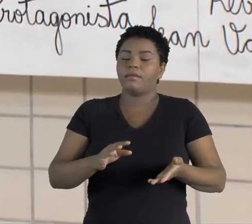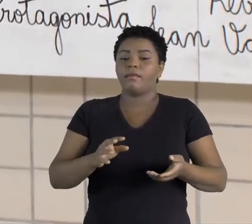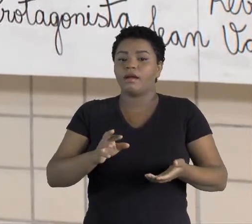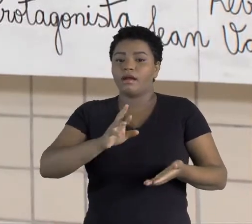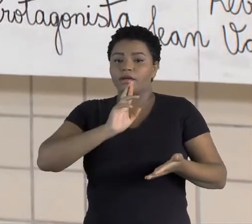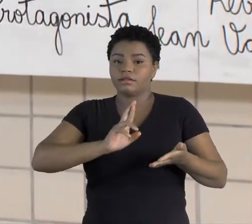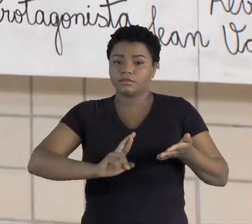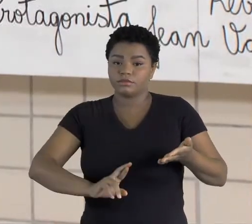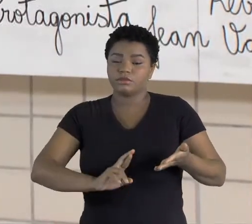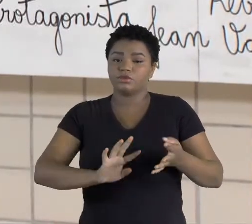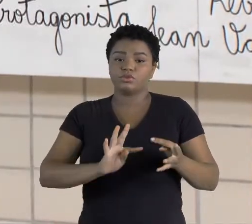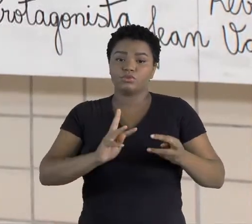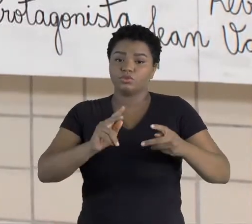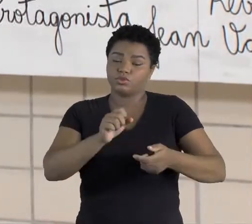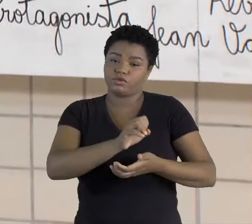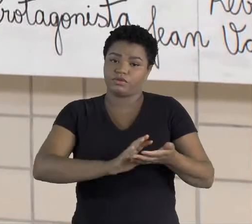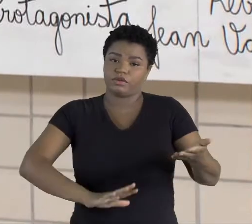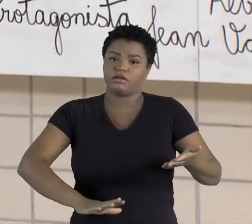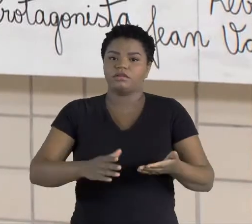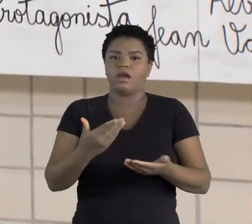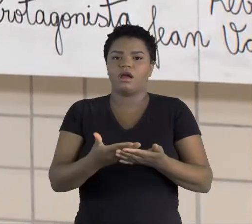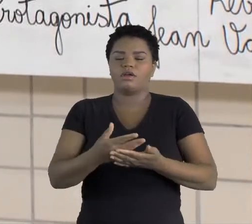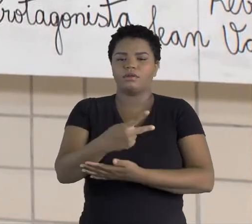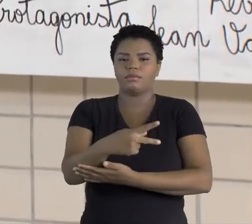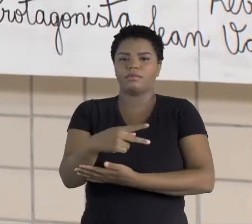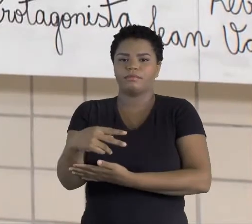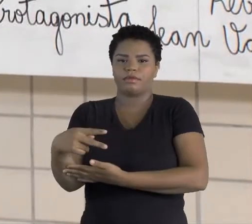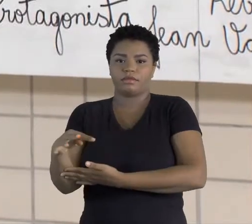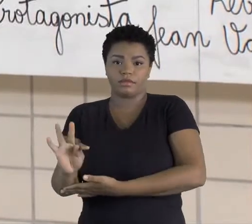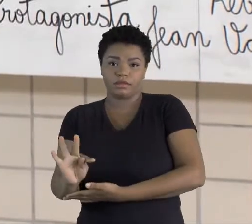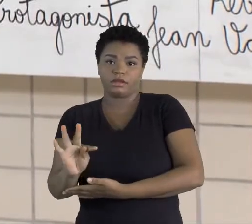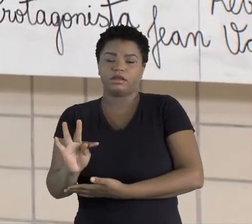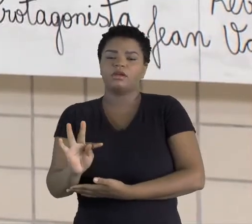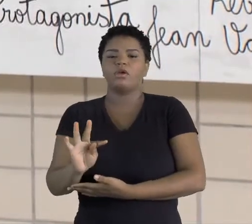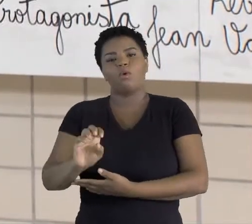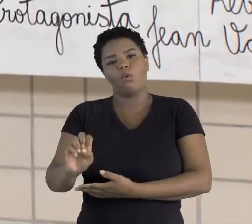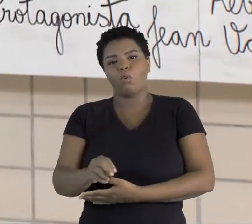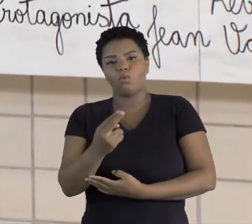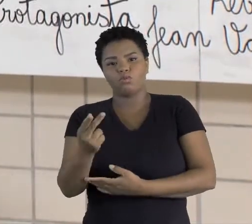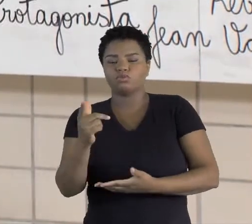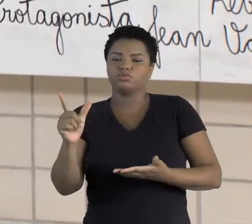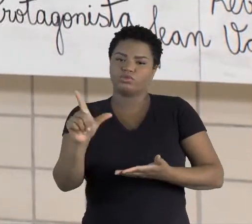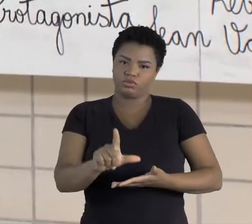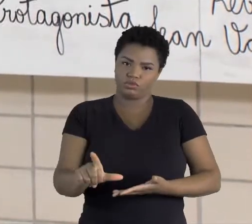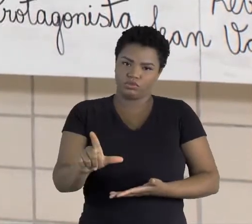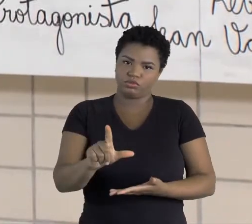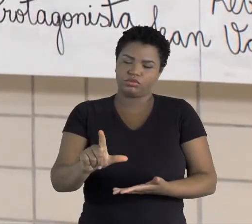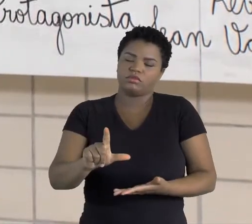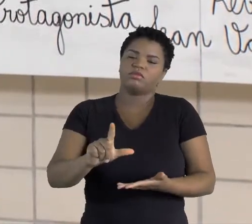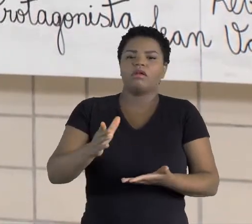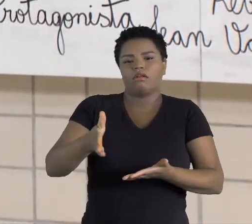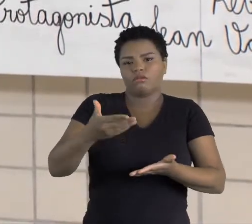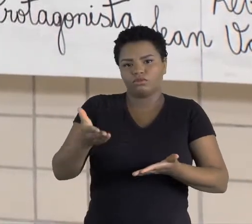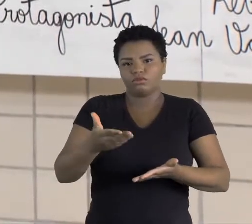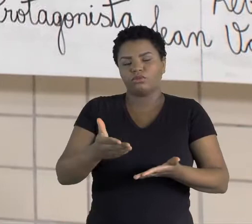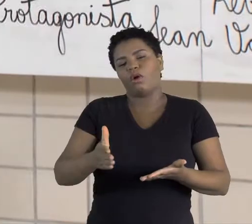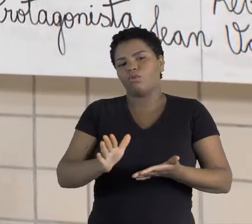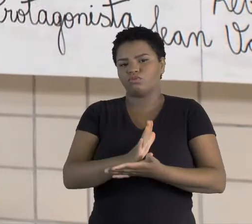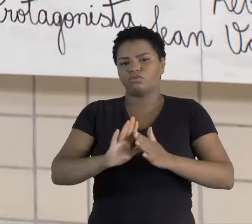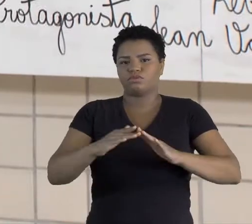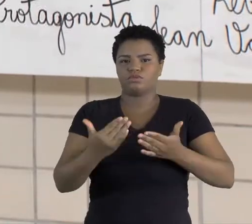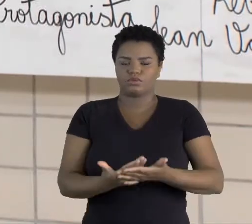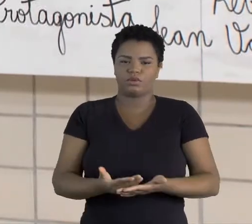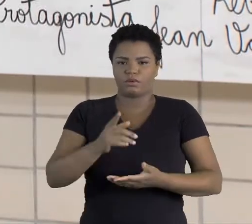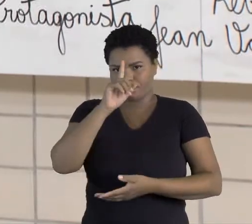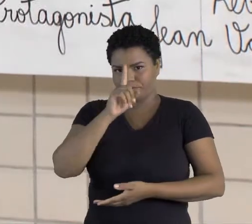de PPT ou de leitura, que algumas escolas denominam, certo? Então vamos relembrar um pouquinho o que a gente viu na